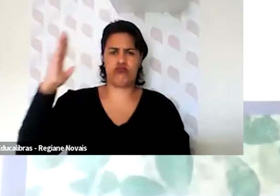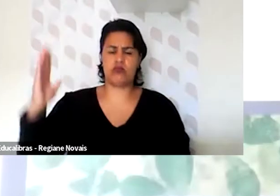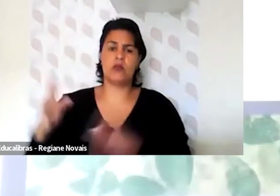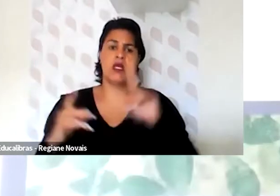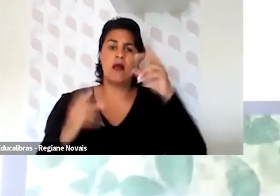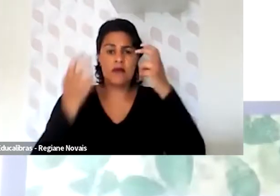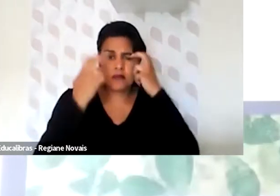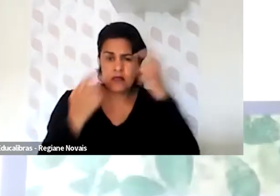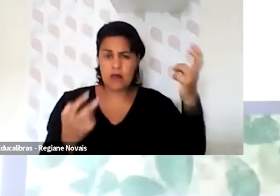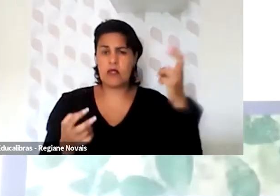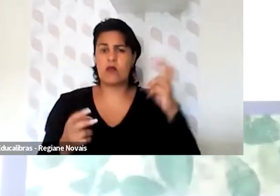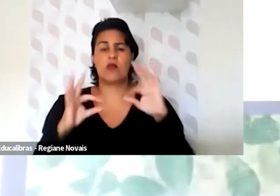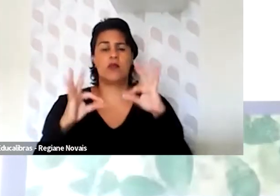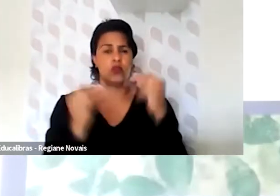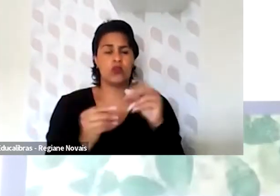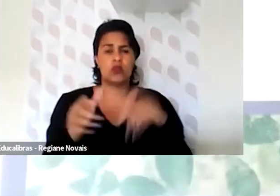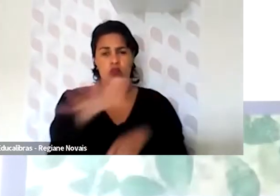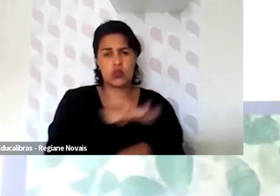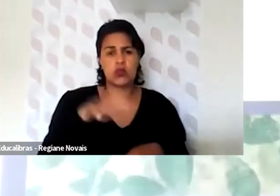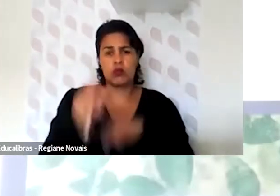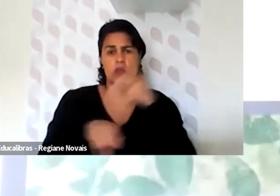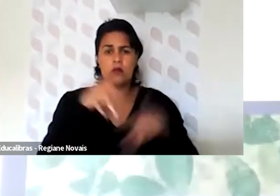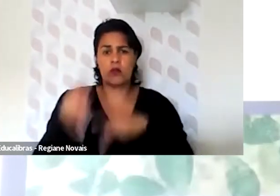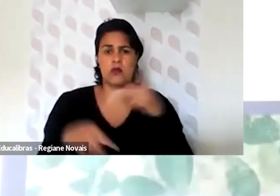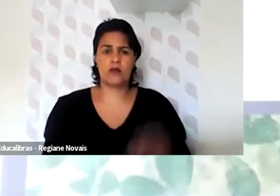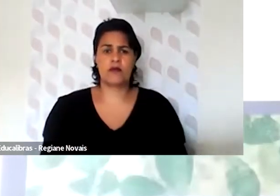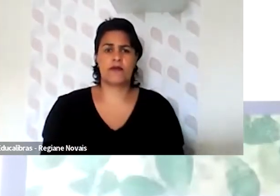povos tradicionais